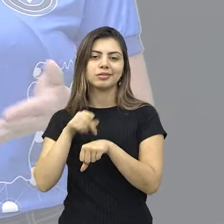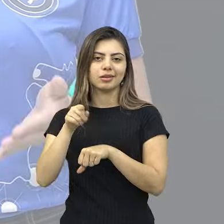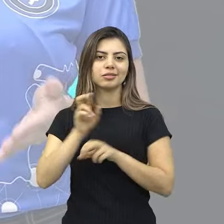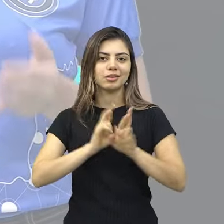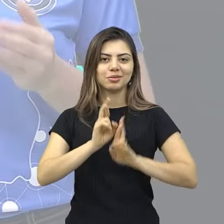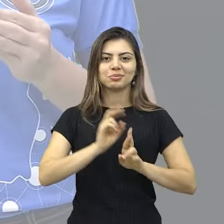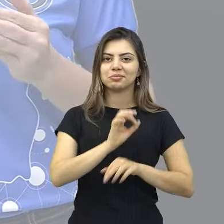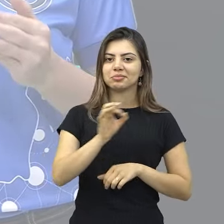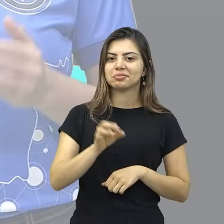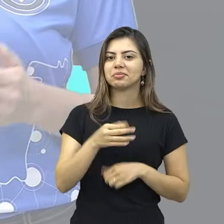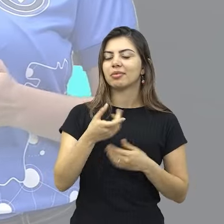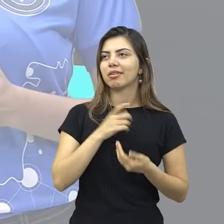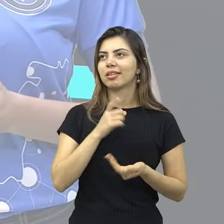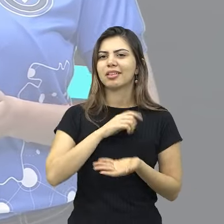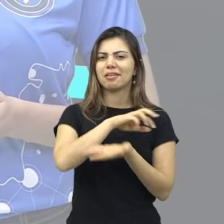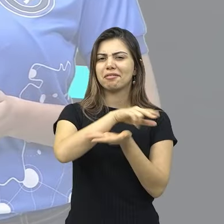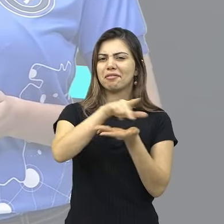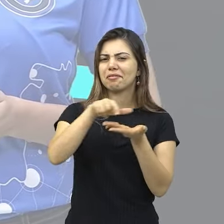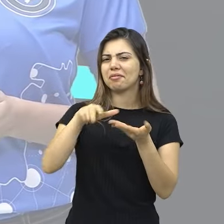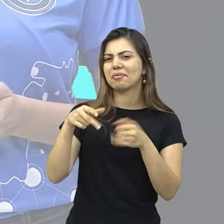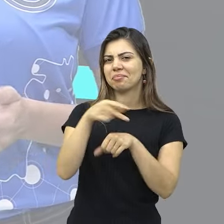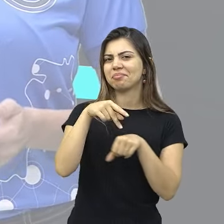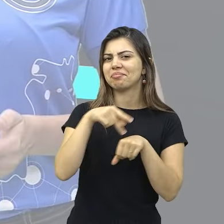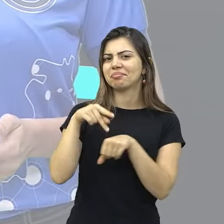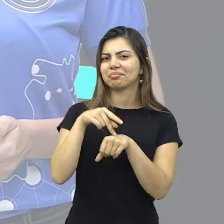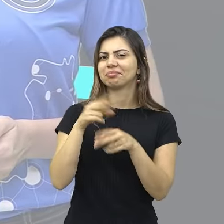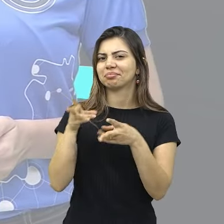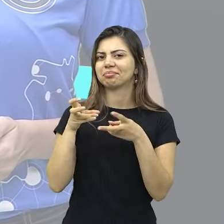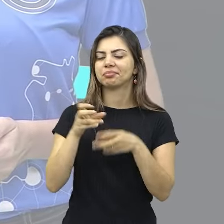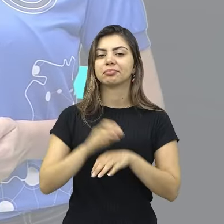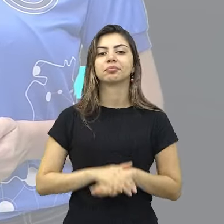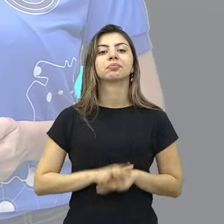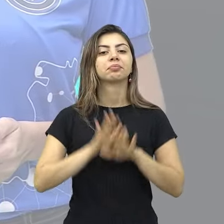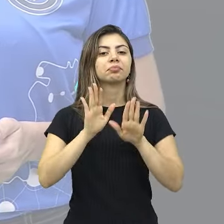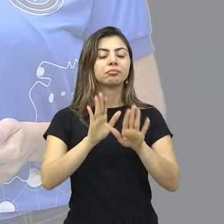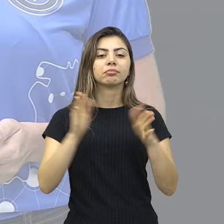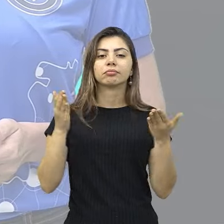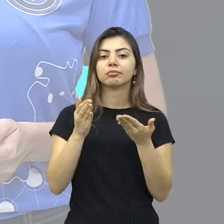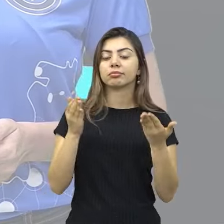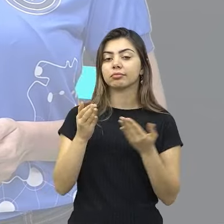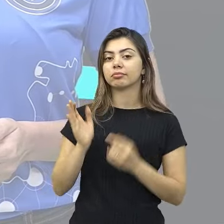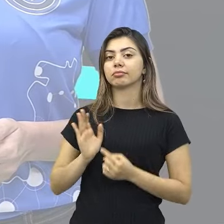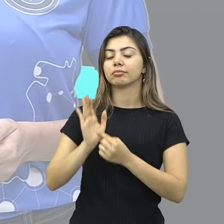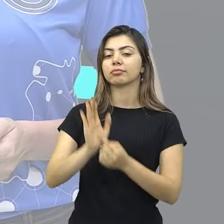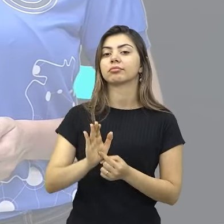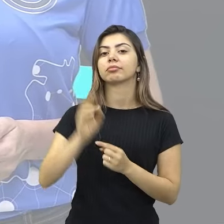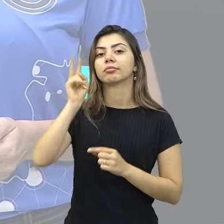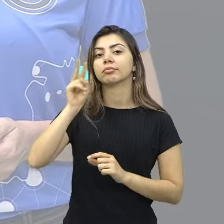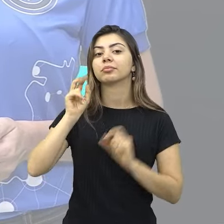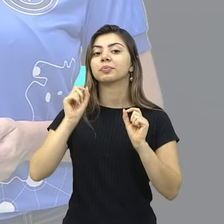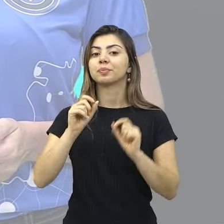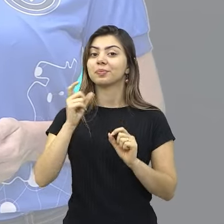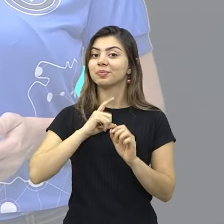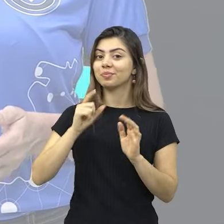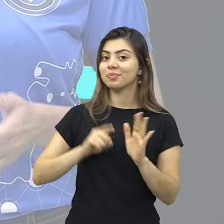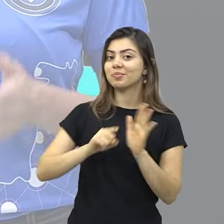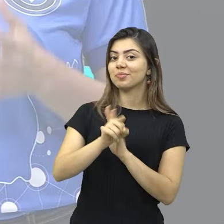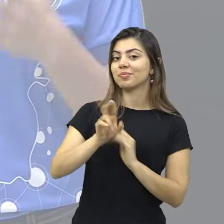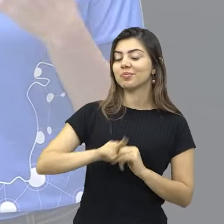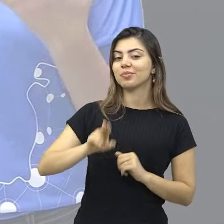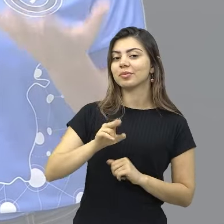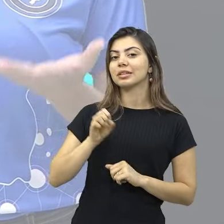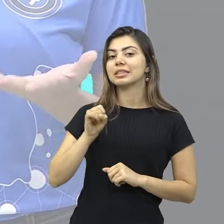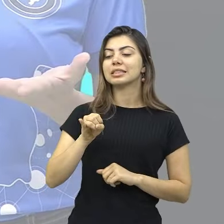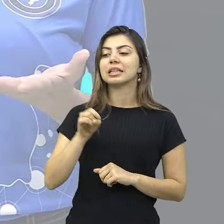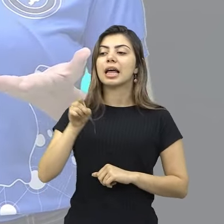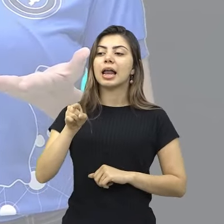né? Chile, Cambodia, certo? Agora aqui, eu quero lembrar com vocês a pergunta que eu utilizo para saber de